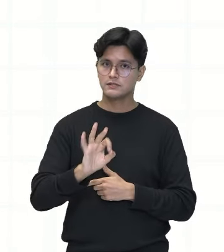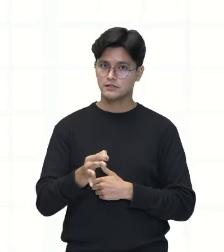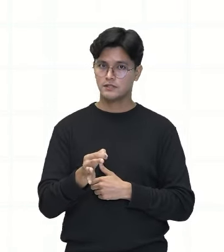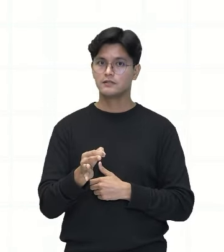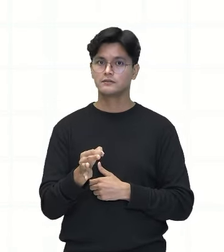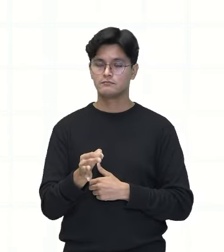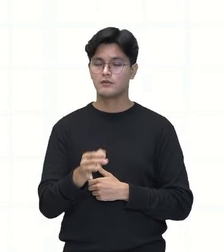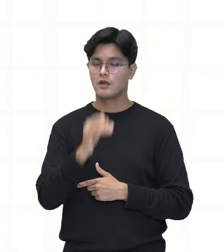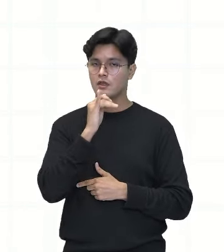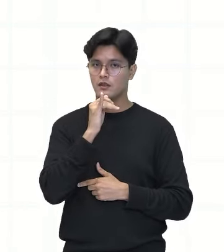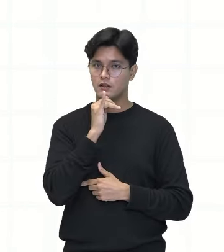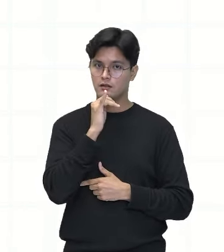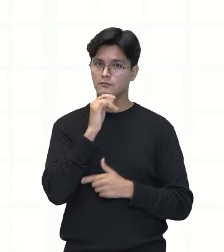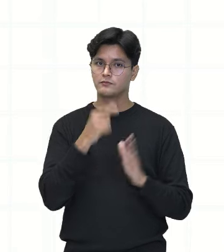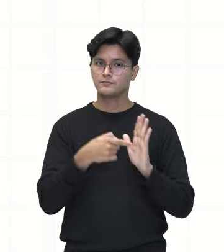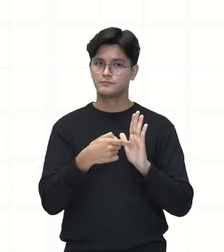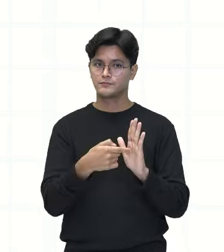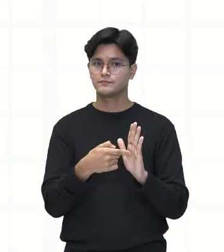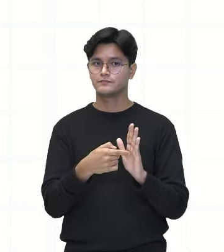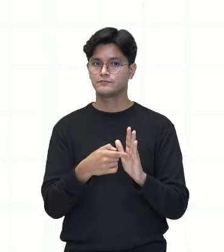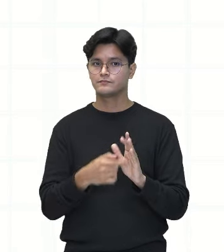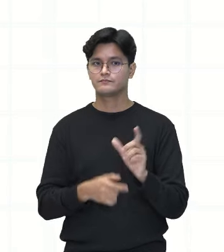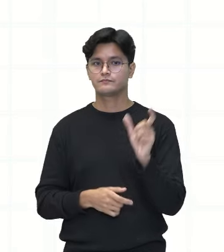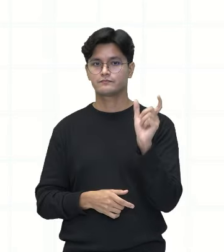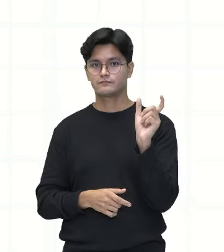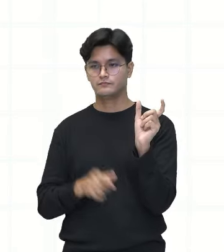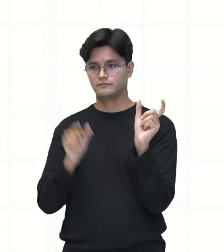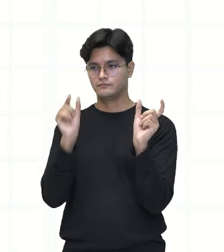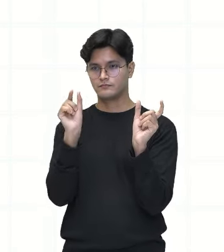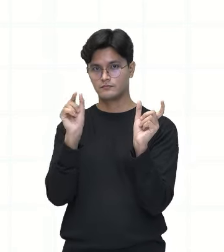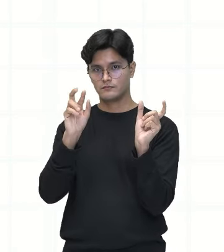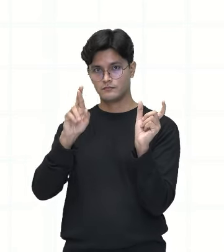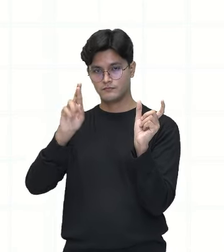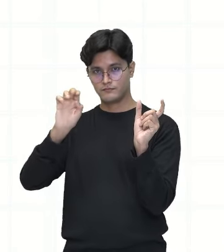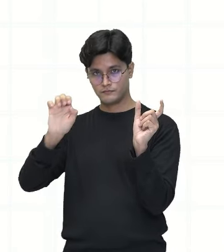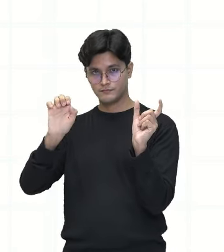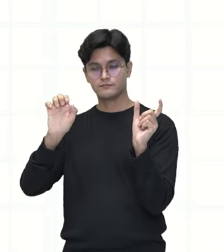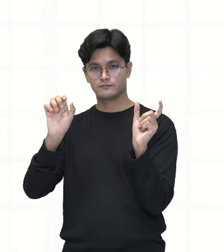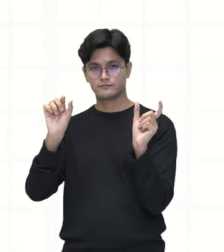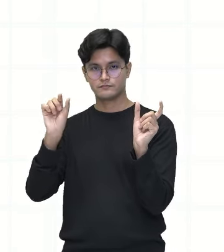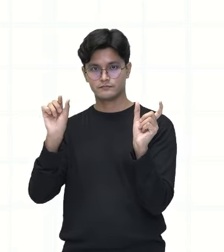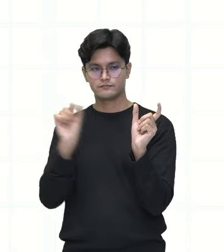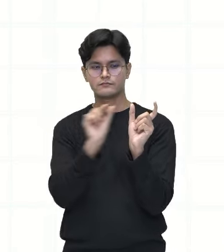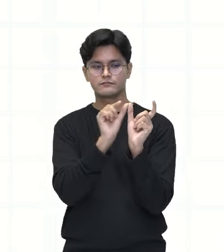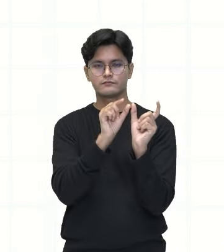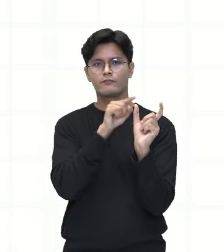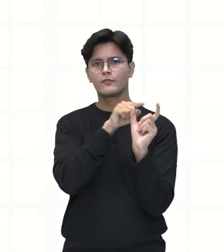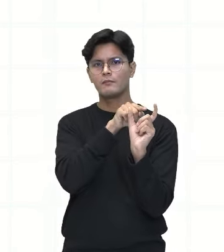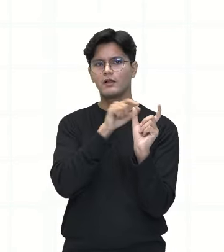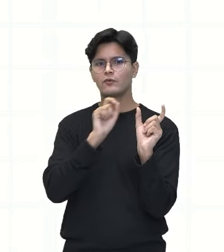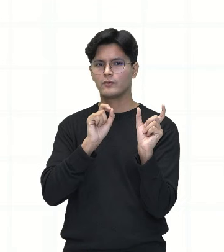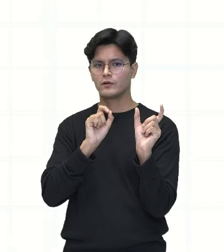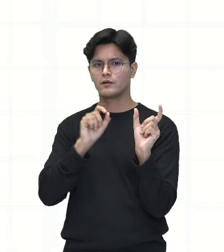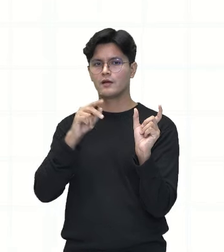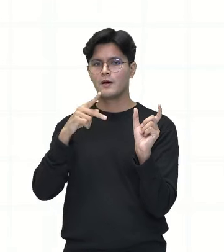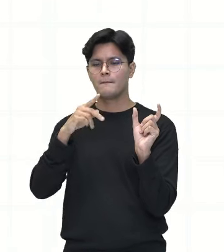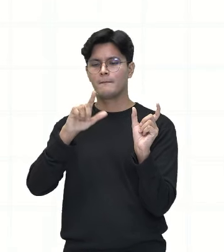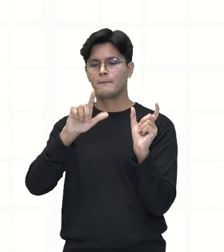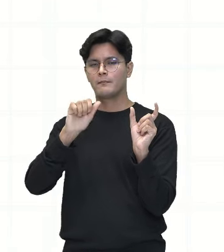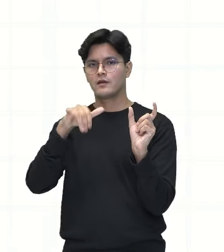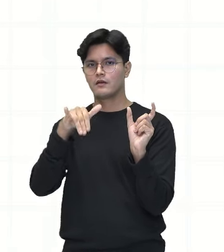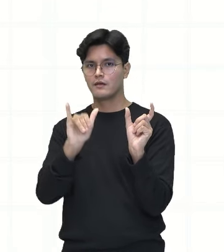comigo. Então aqui está o meu prefixo, vamos ver a palavra que eu vou unir a ele. A palavra